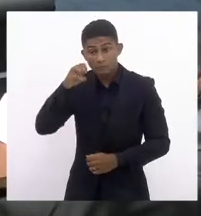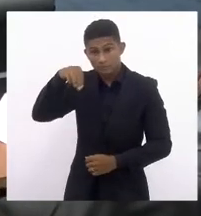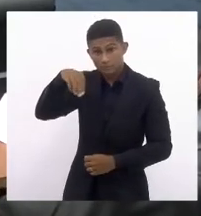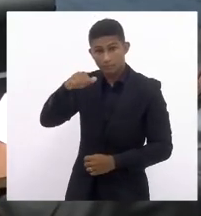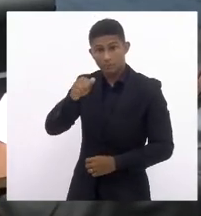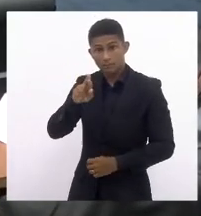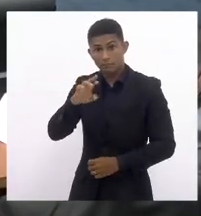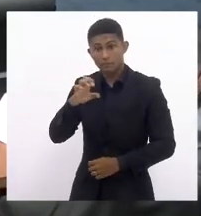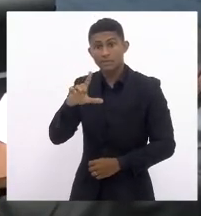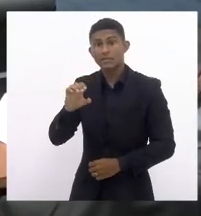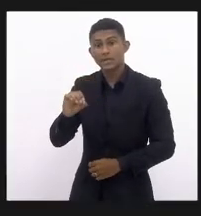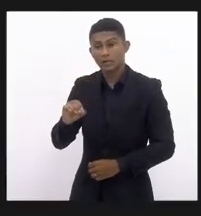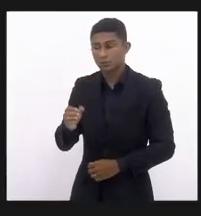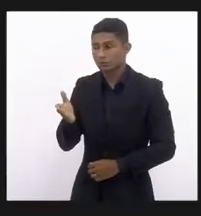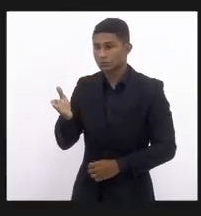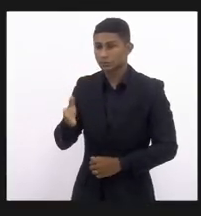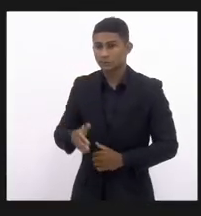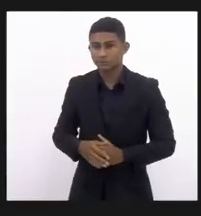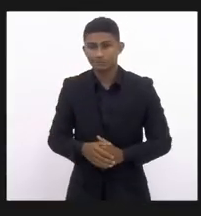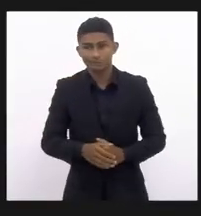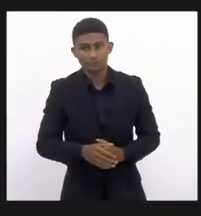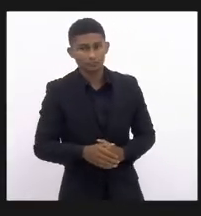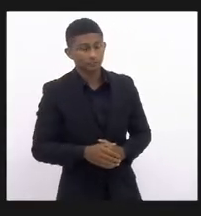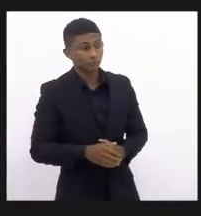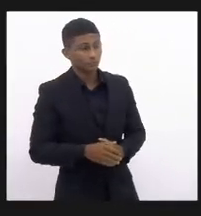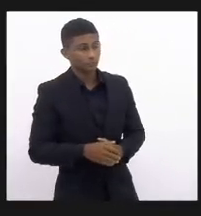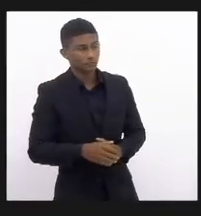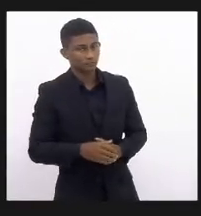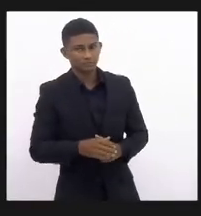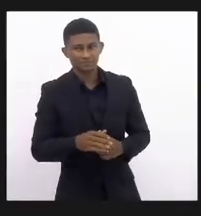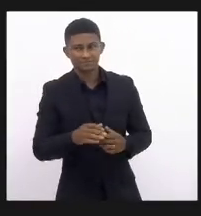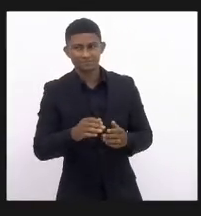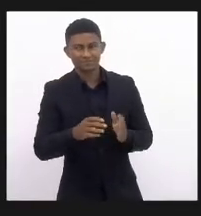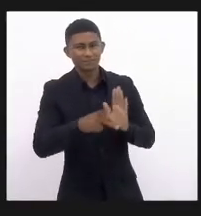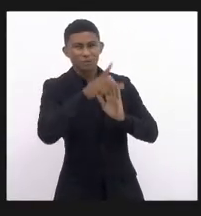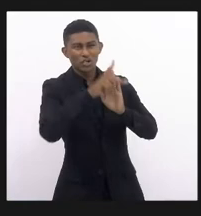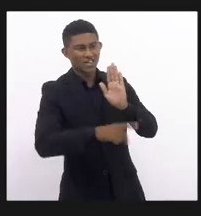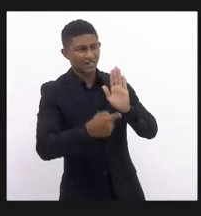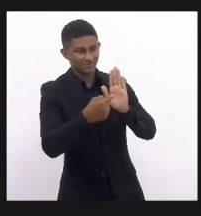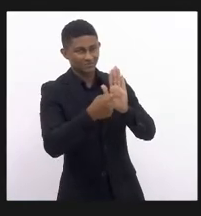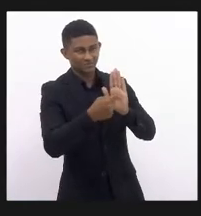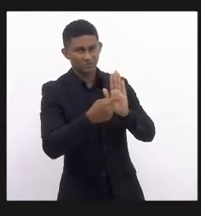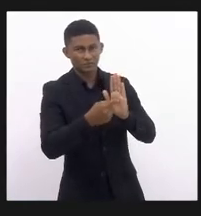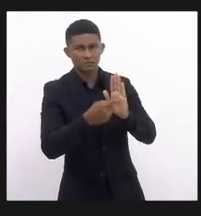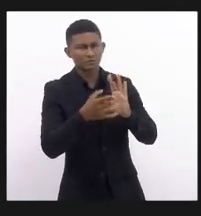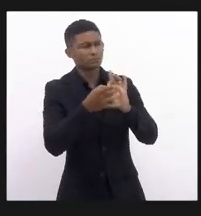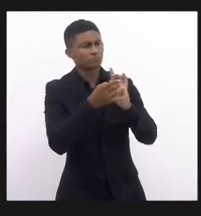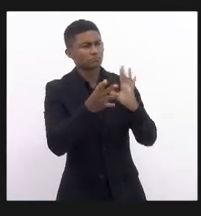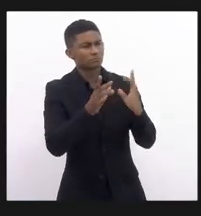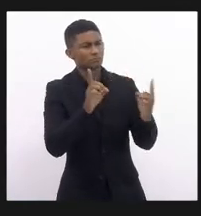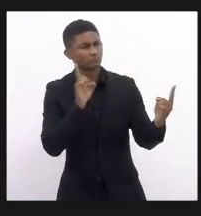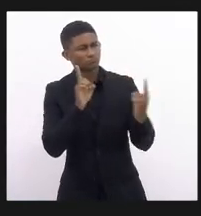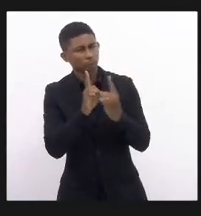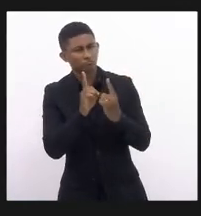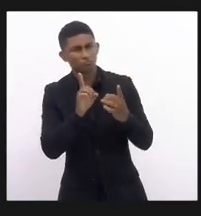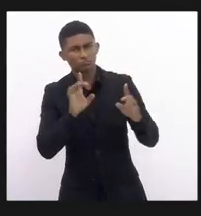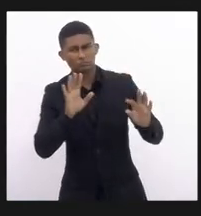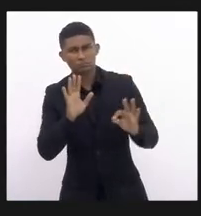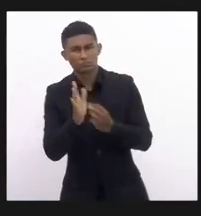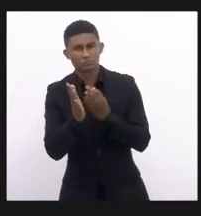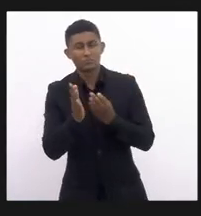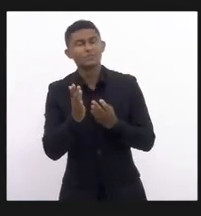Senhor presidente, quero oferecer com a autoria desse projeto de suma importância, principalmente num momento tão difícil onde nós vimos